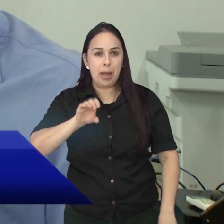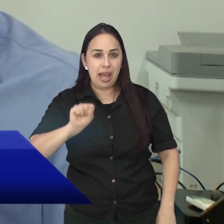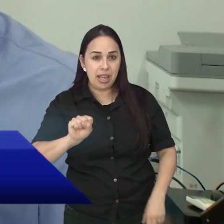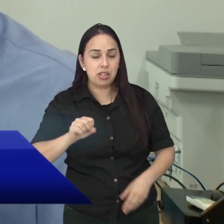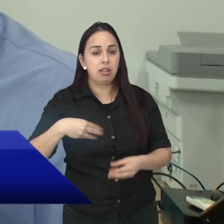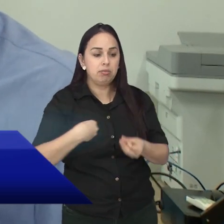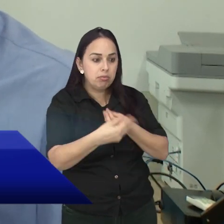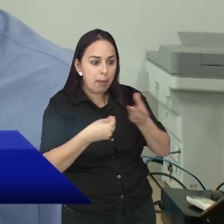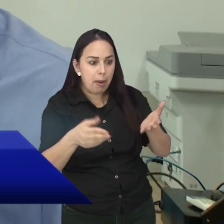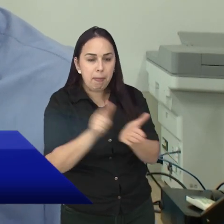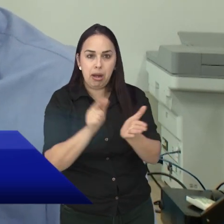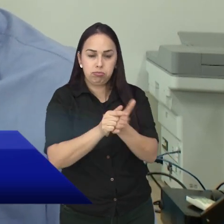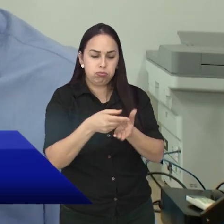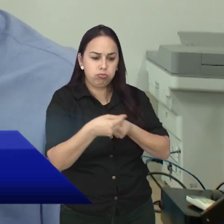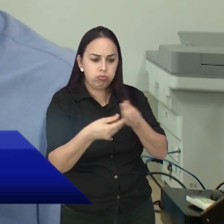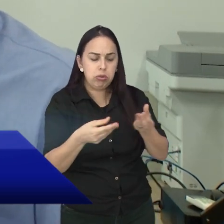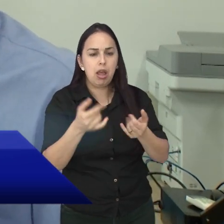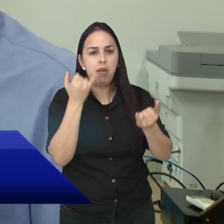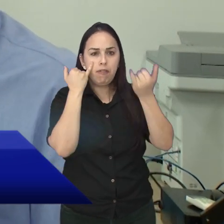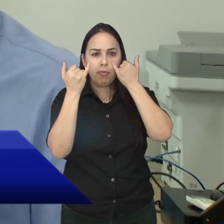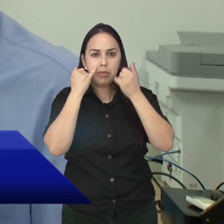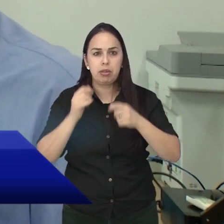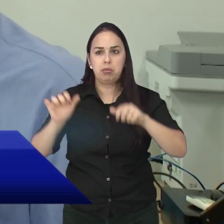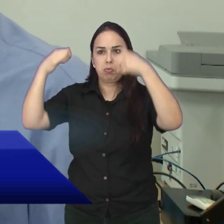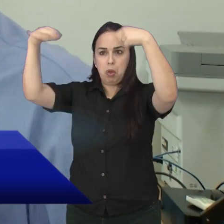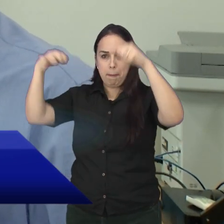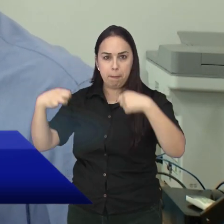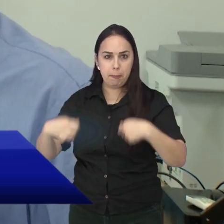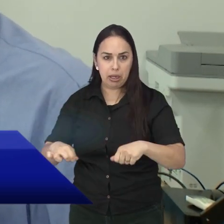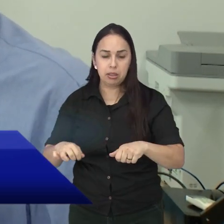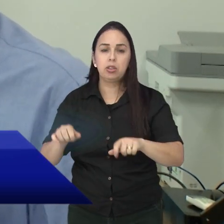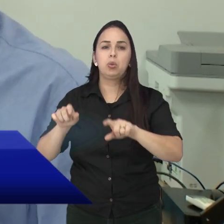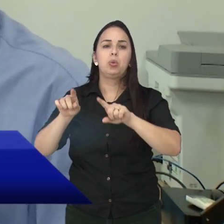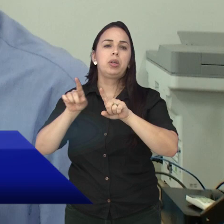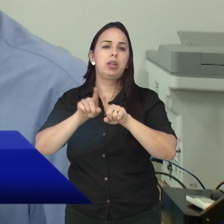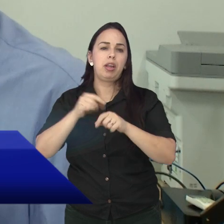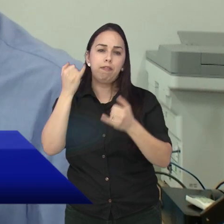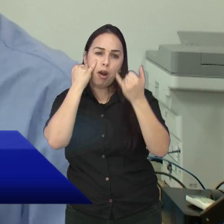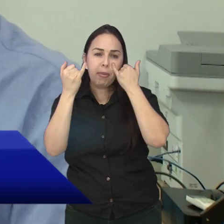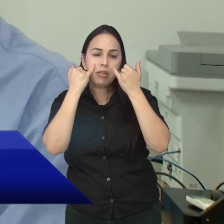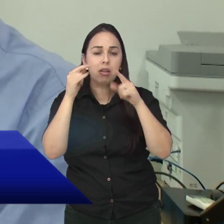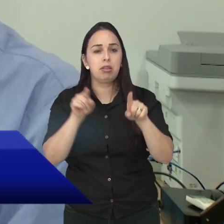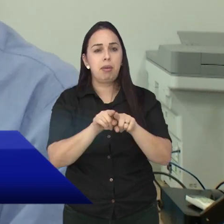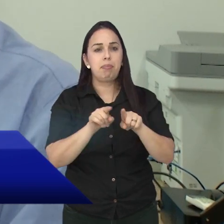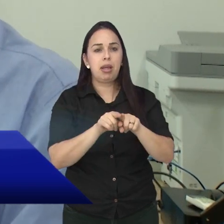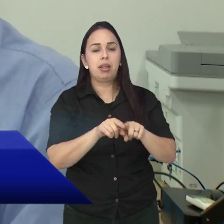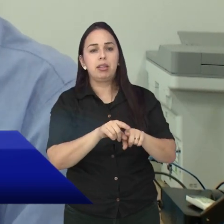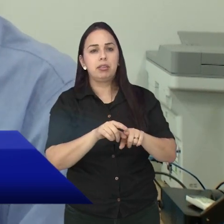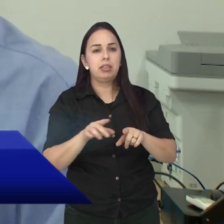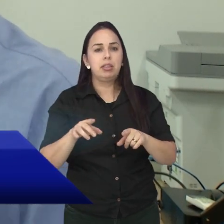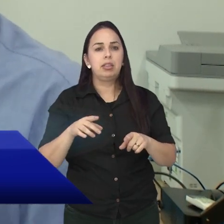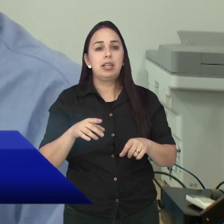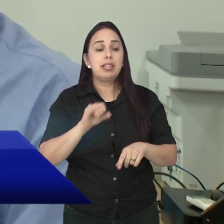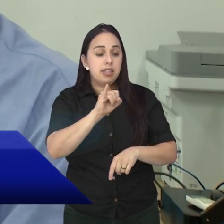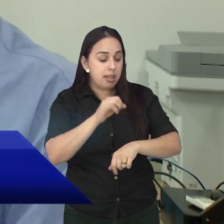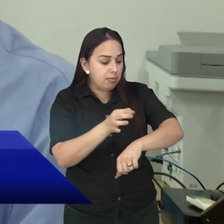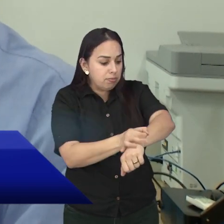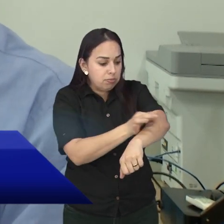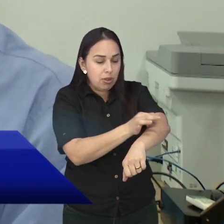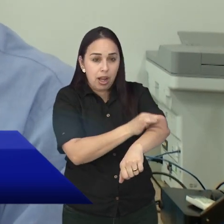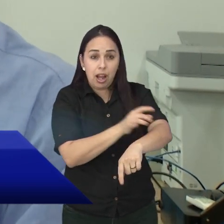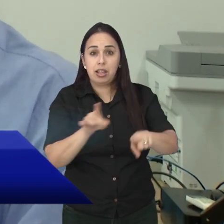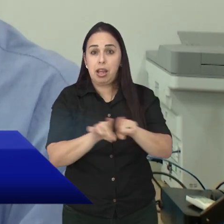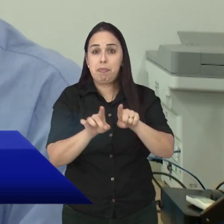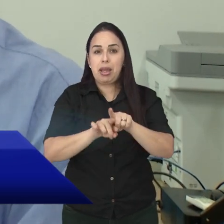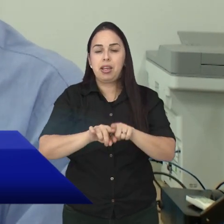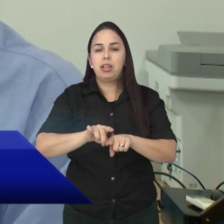onde tem panfletos, onde tem cartazes, e o monumento também da cidade está na coloração roxa para